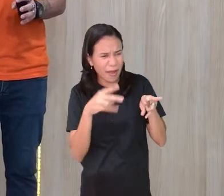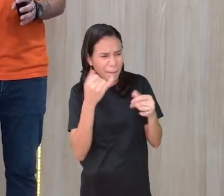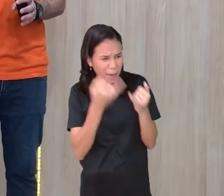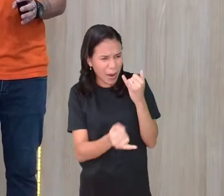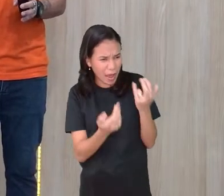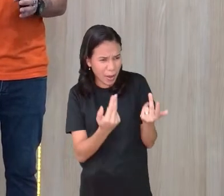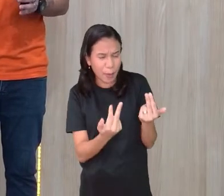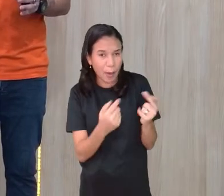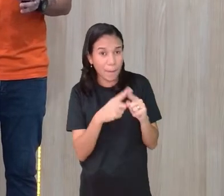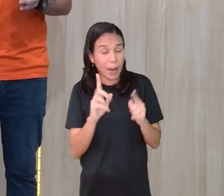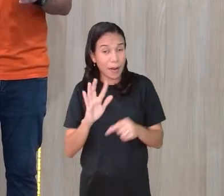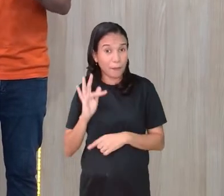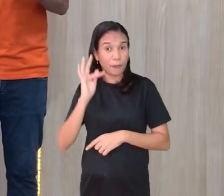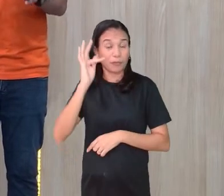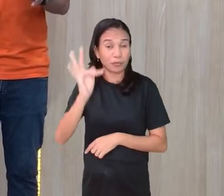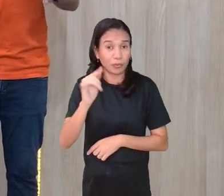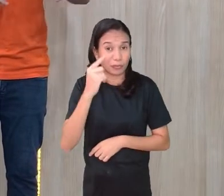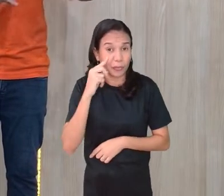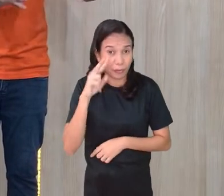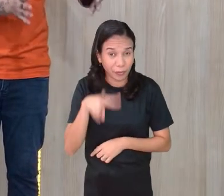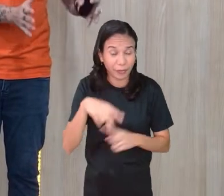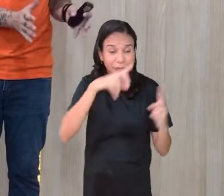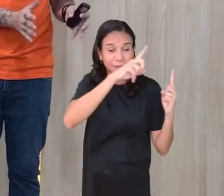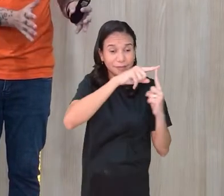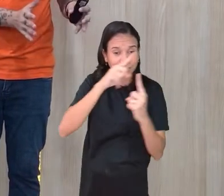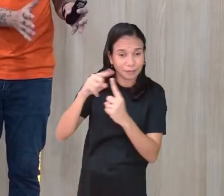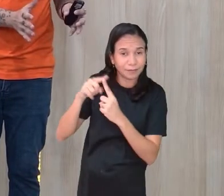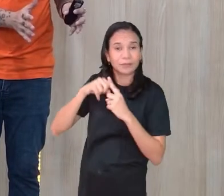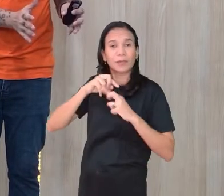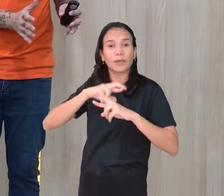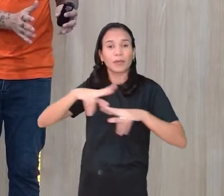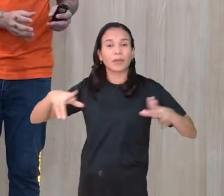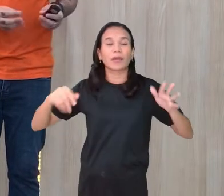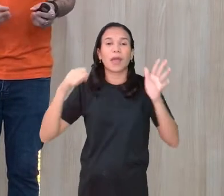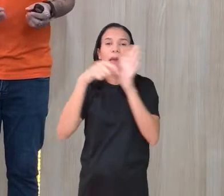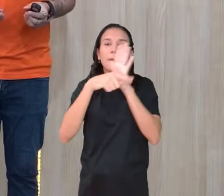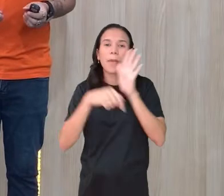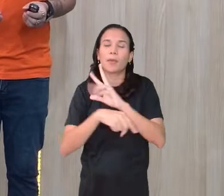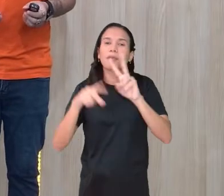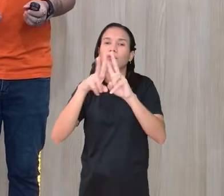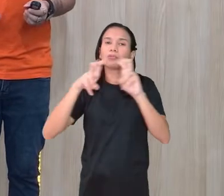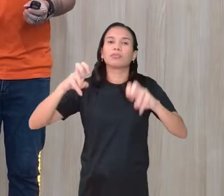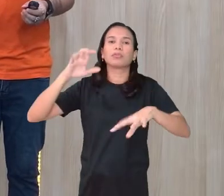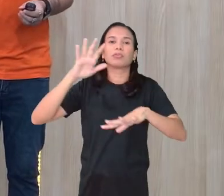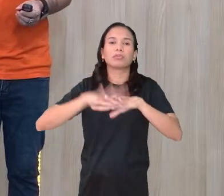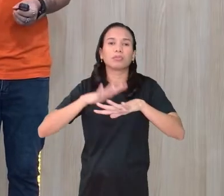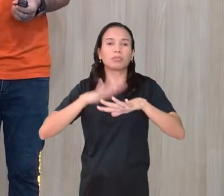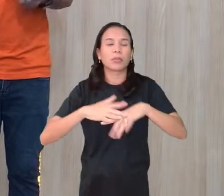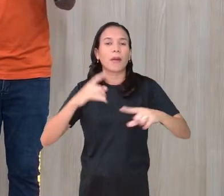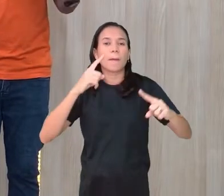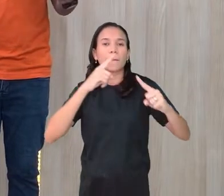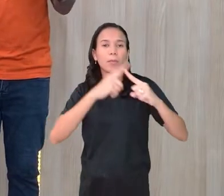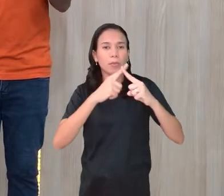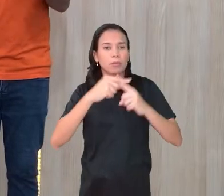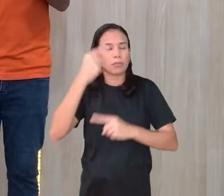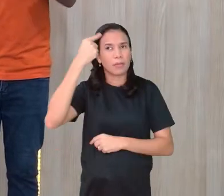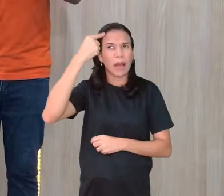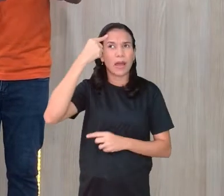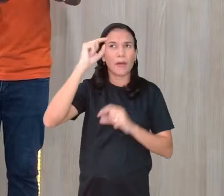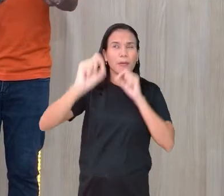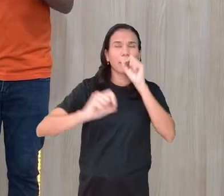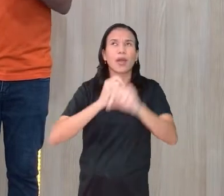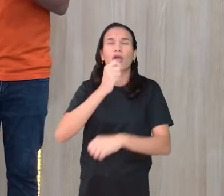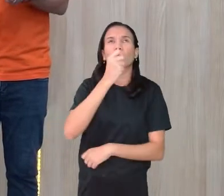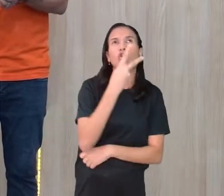mais na frente, quando você for ver diversos tipos de problemas com a multiplicação, você vai perceber que o pensar desse 2